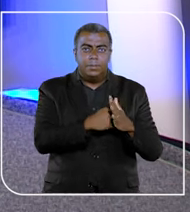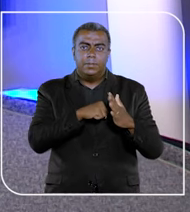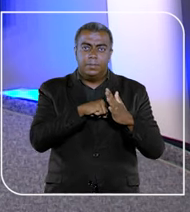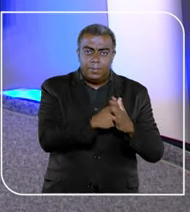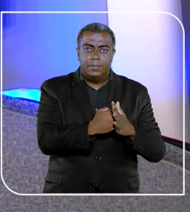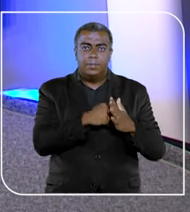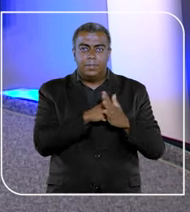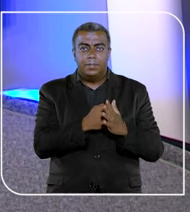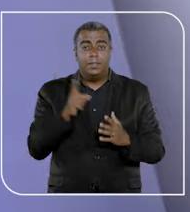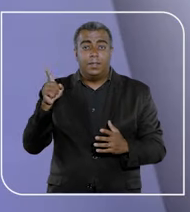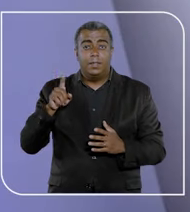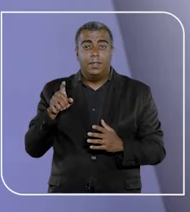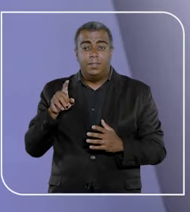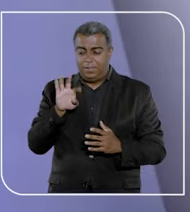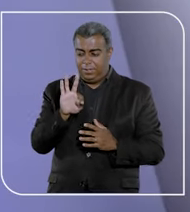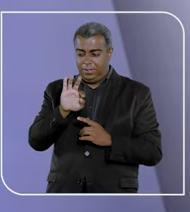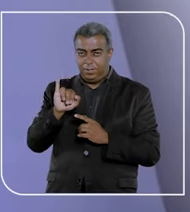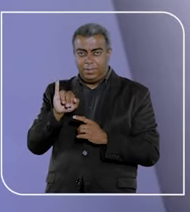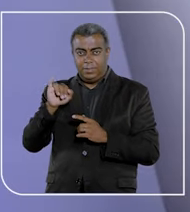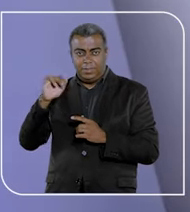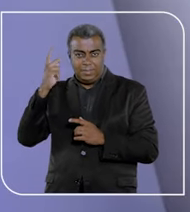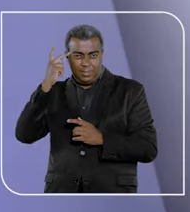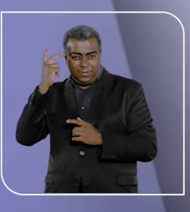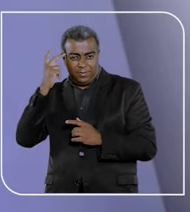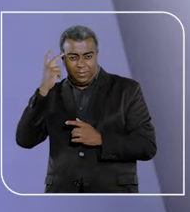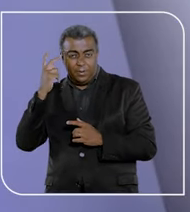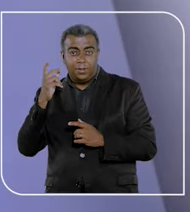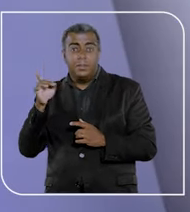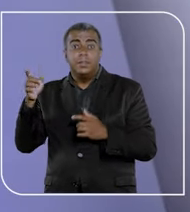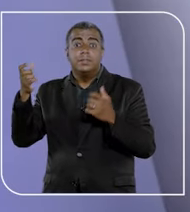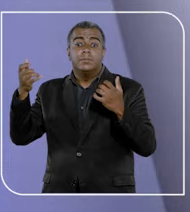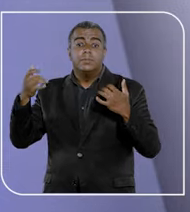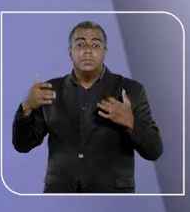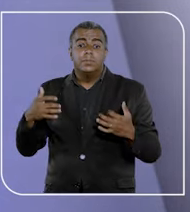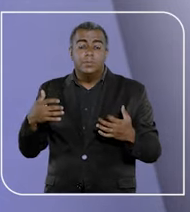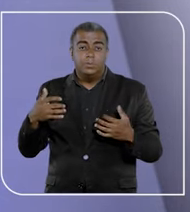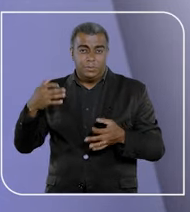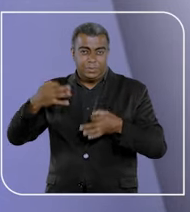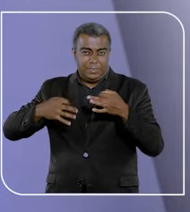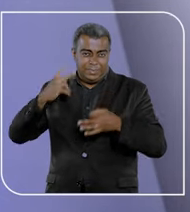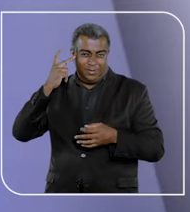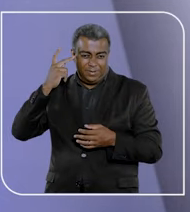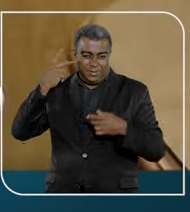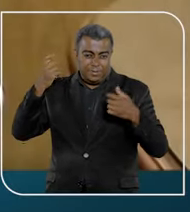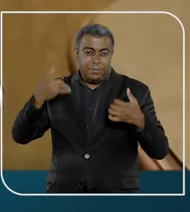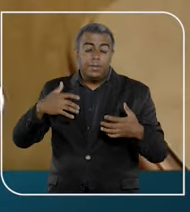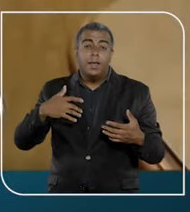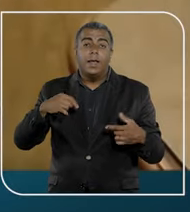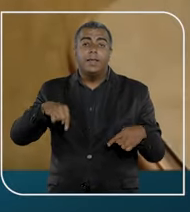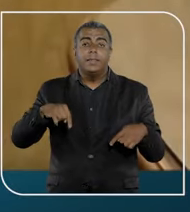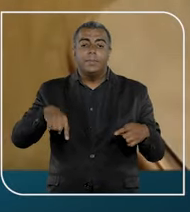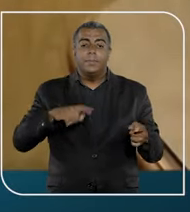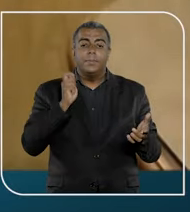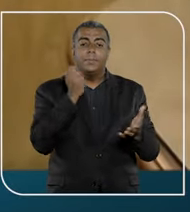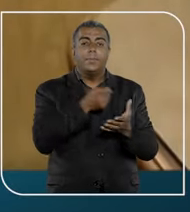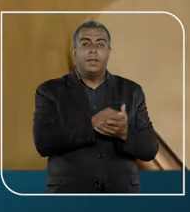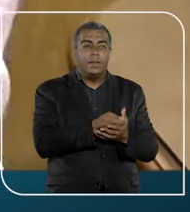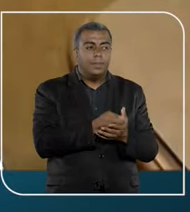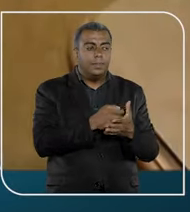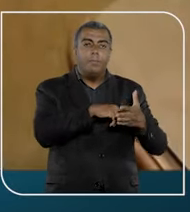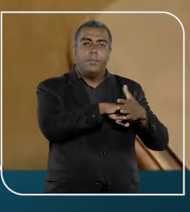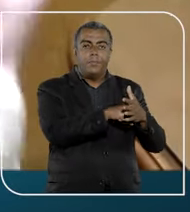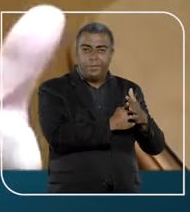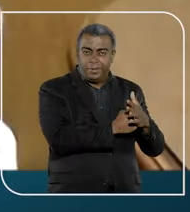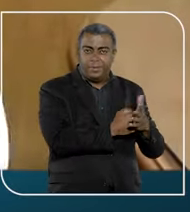de bloqueios. O TJ de São Paulo já tem até previsão aqui, para você, que aqui